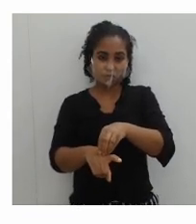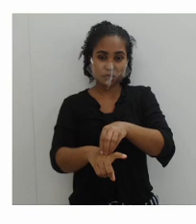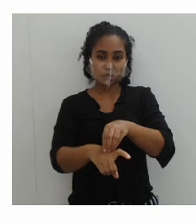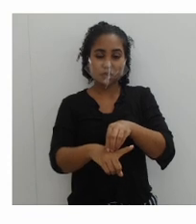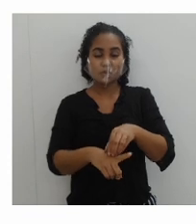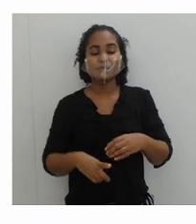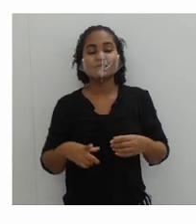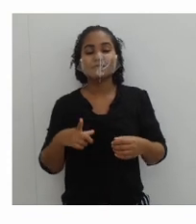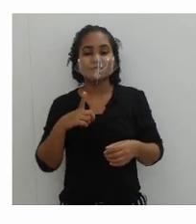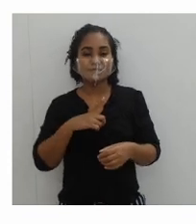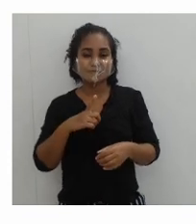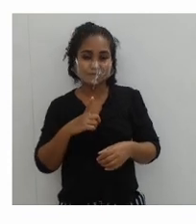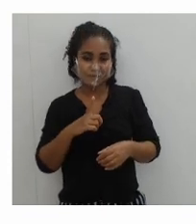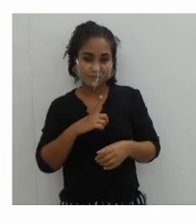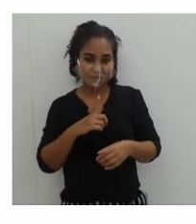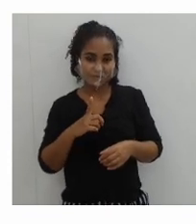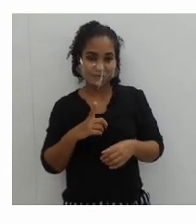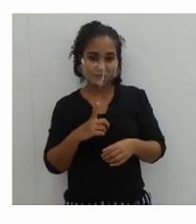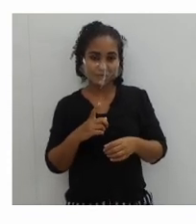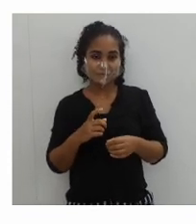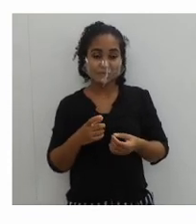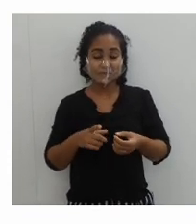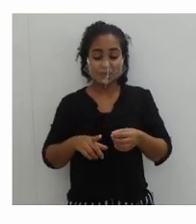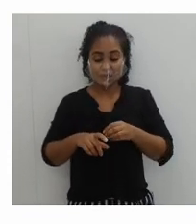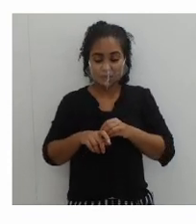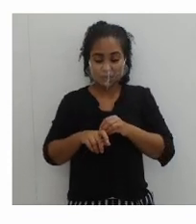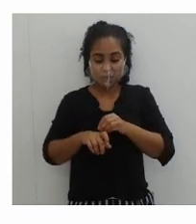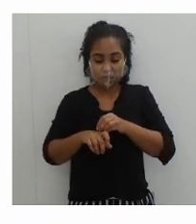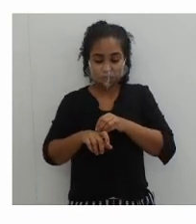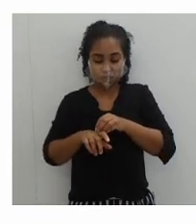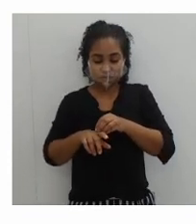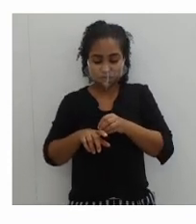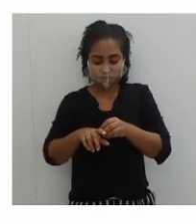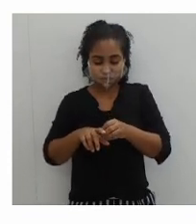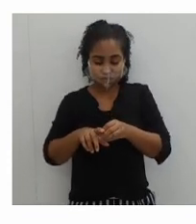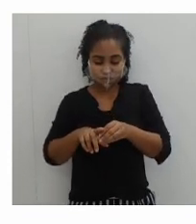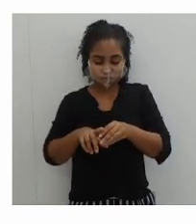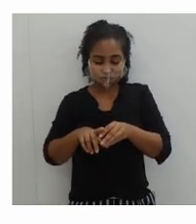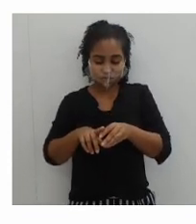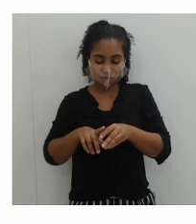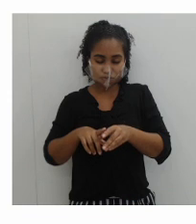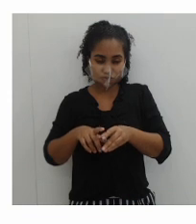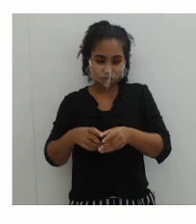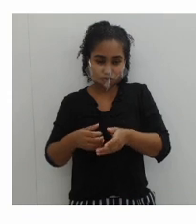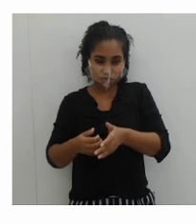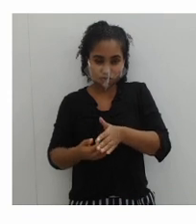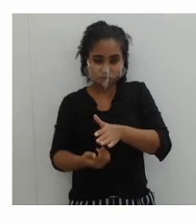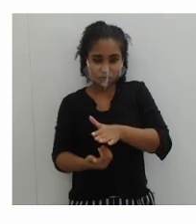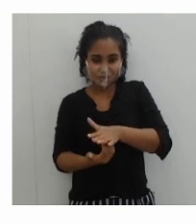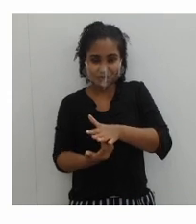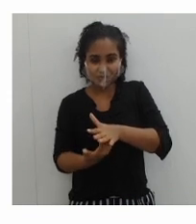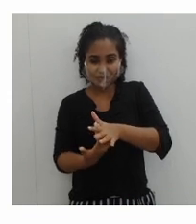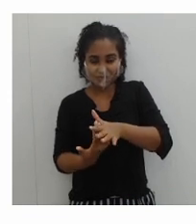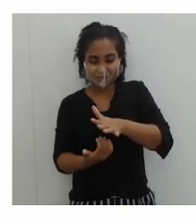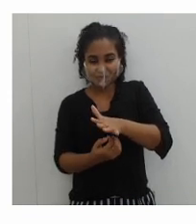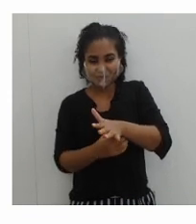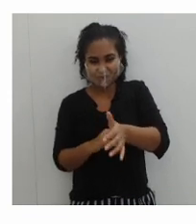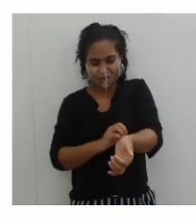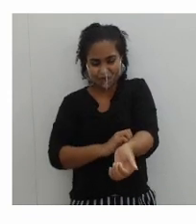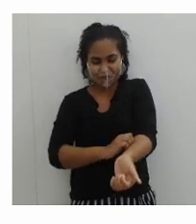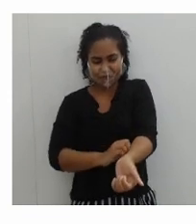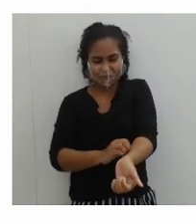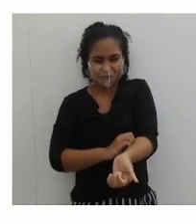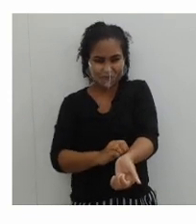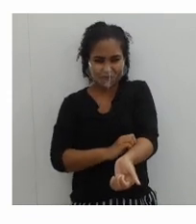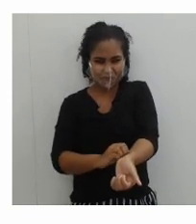O caramujo, ele libera uma lava, que essa lava entra na sua pele, né, causa uma coceira,